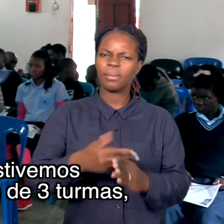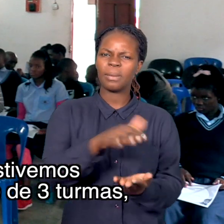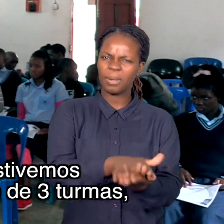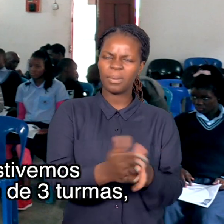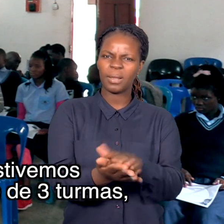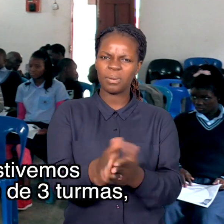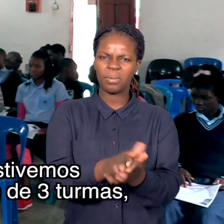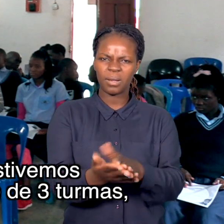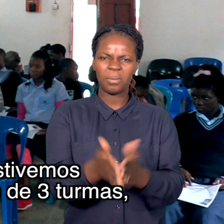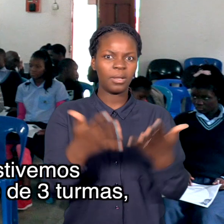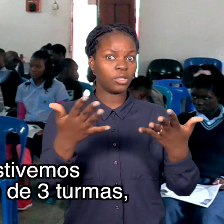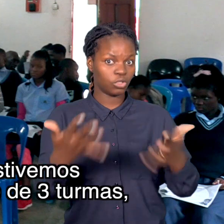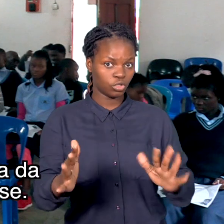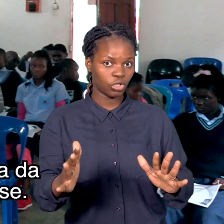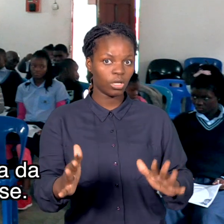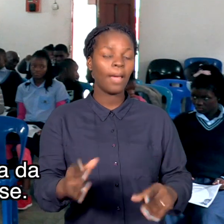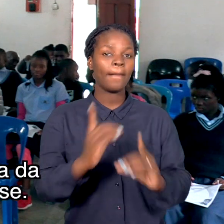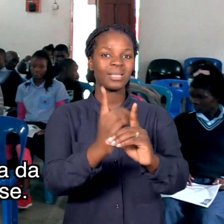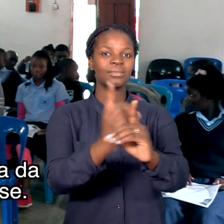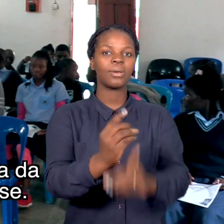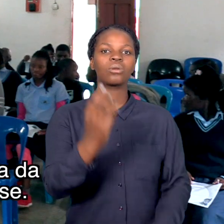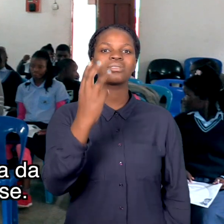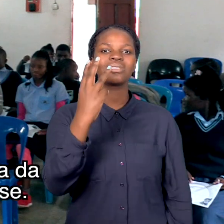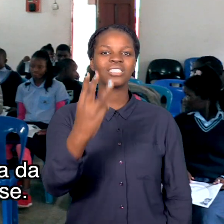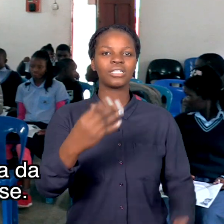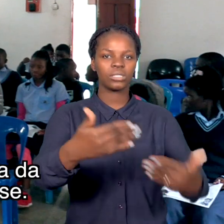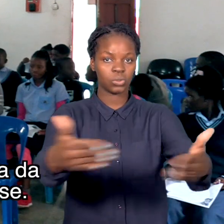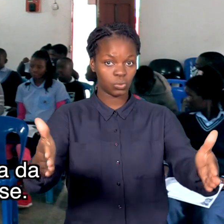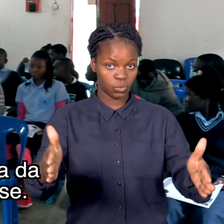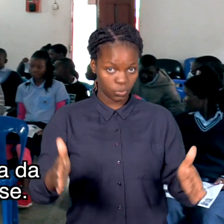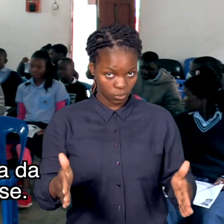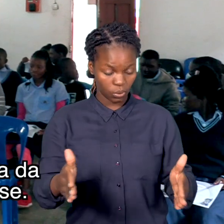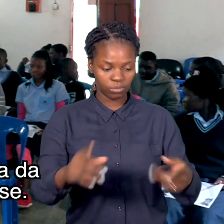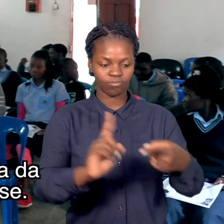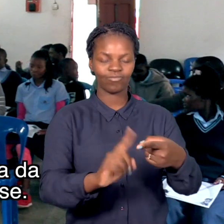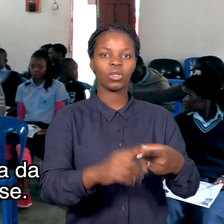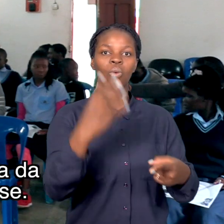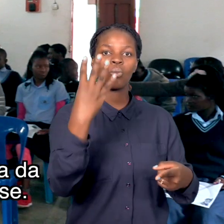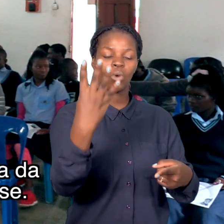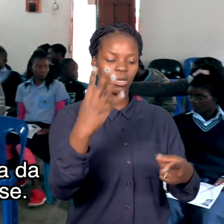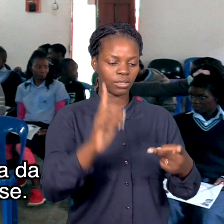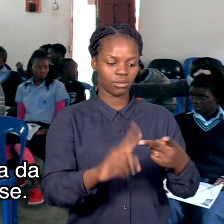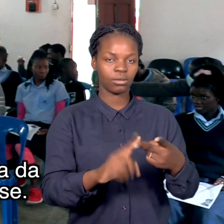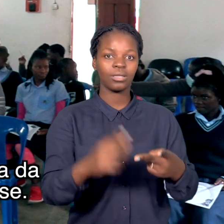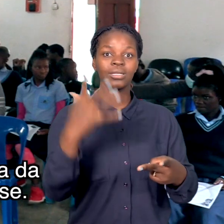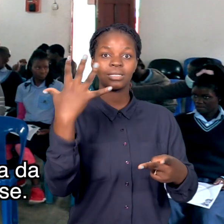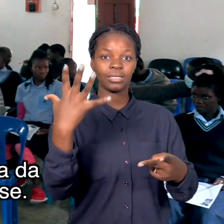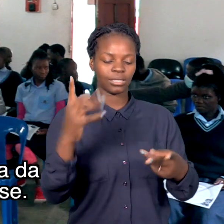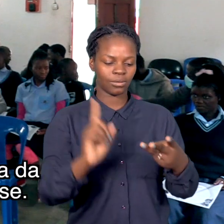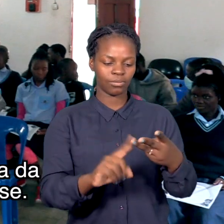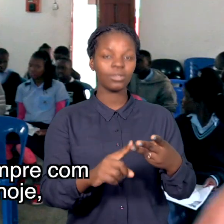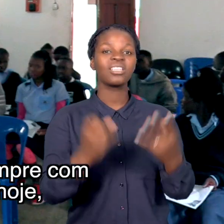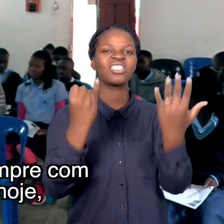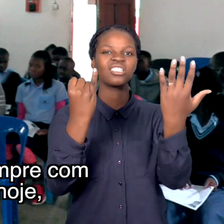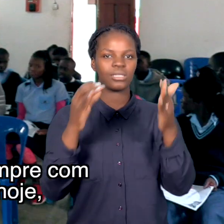tivemos o envolvimento de três turmas. Uma turma da quarta, uma da quinta e outra da sexta